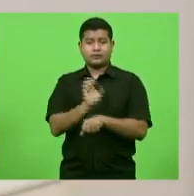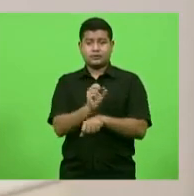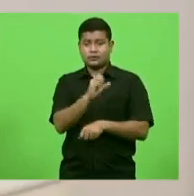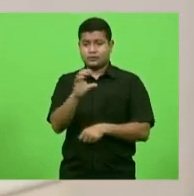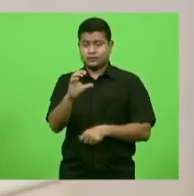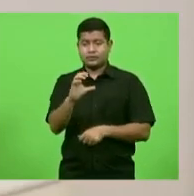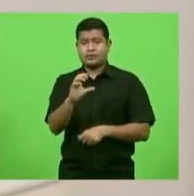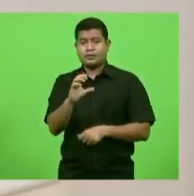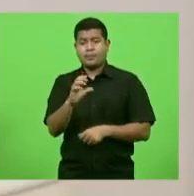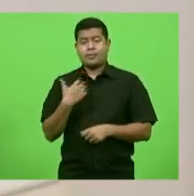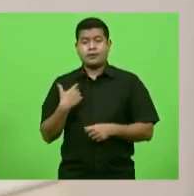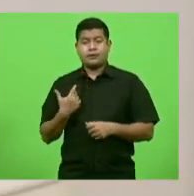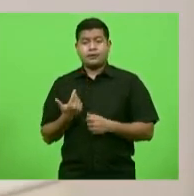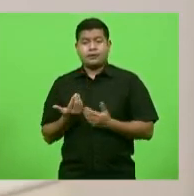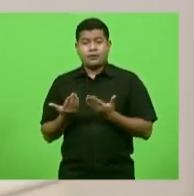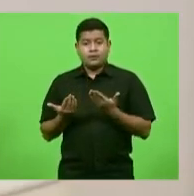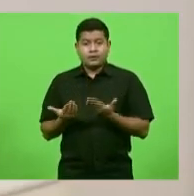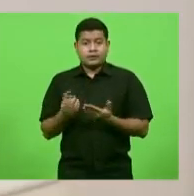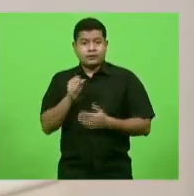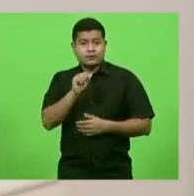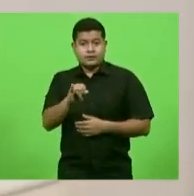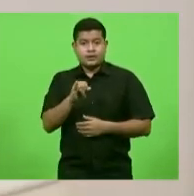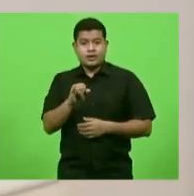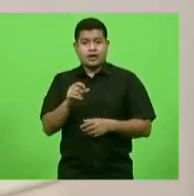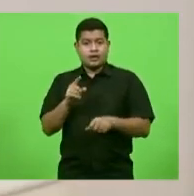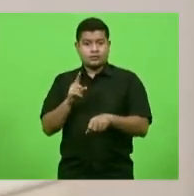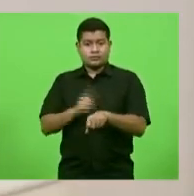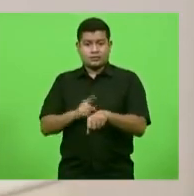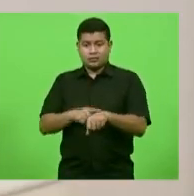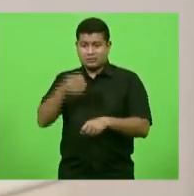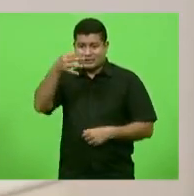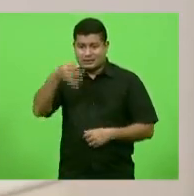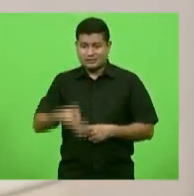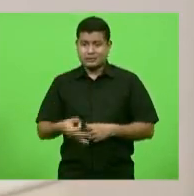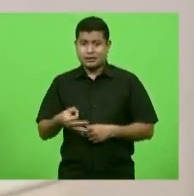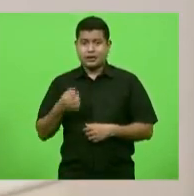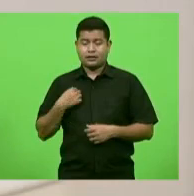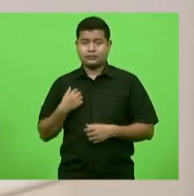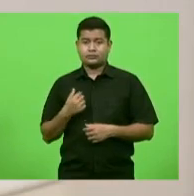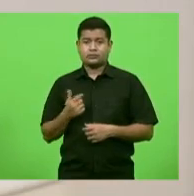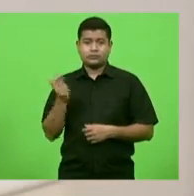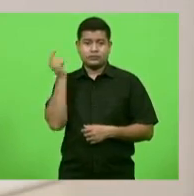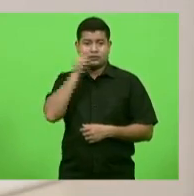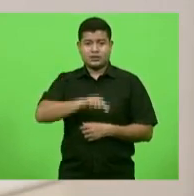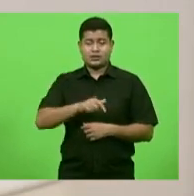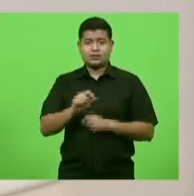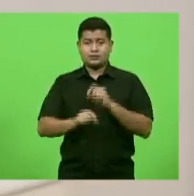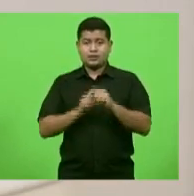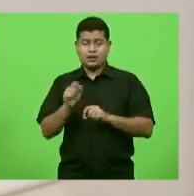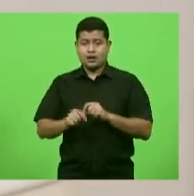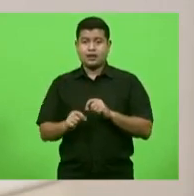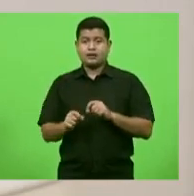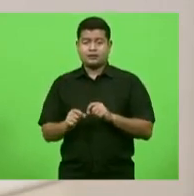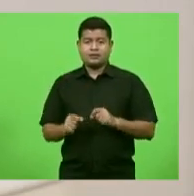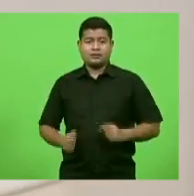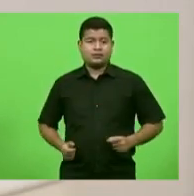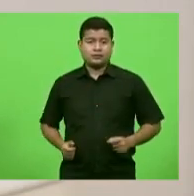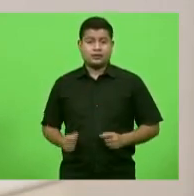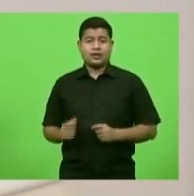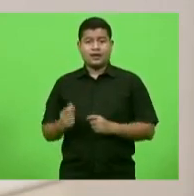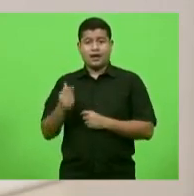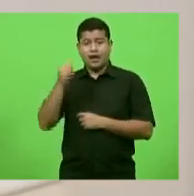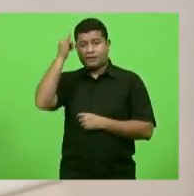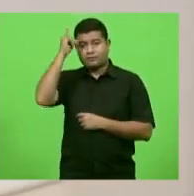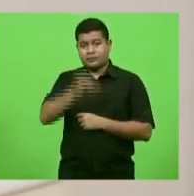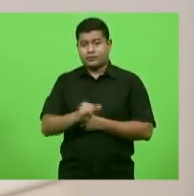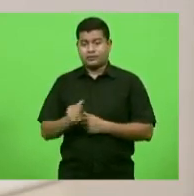que, se tivesse agido em tempo oportuno, teria poupado o Estado do dispêndio de R$33 milhões. Em